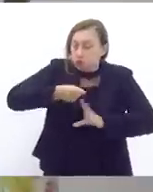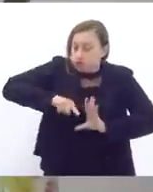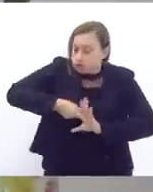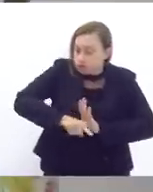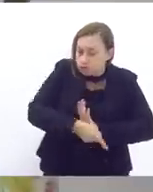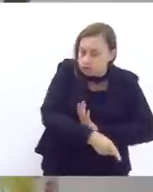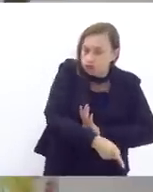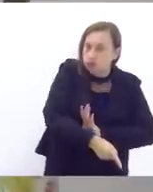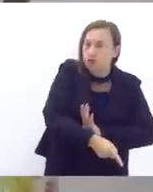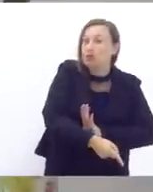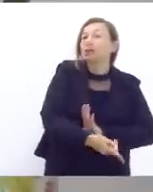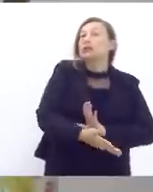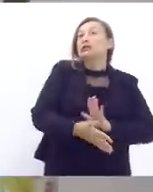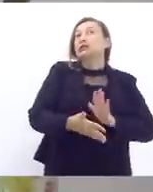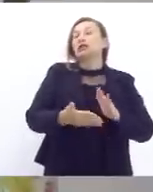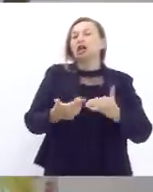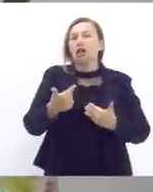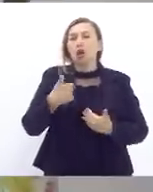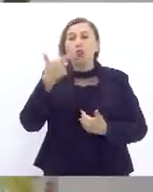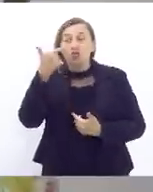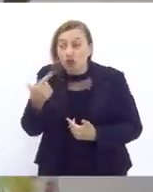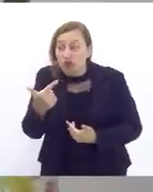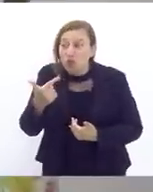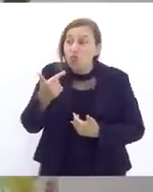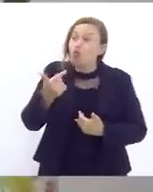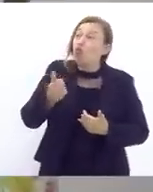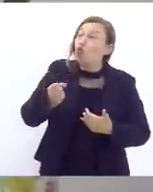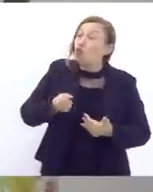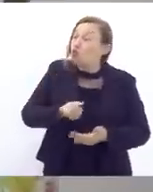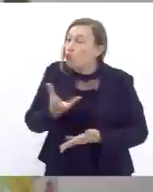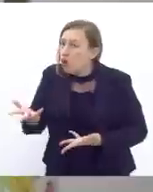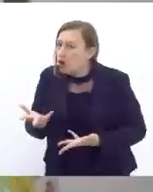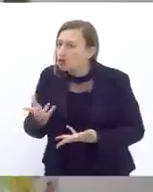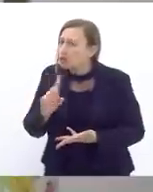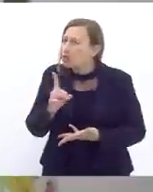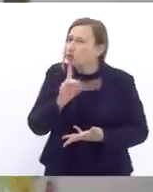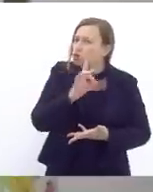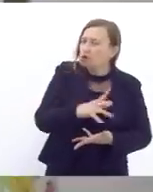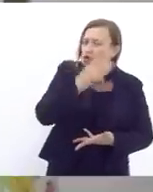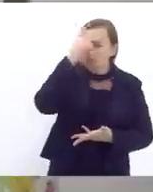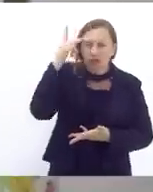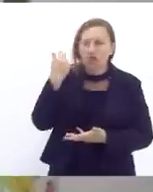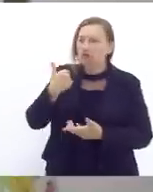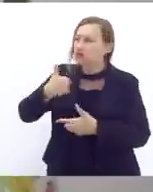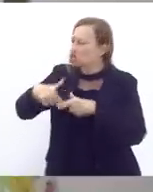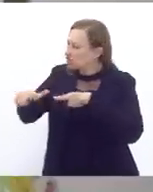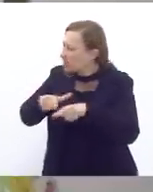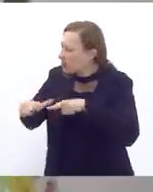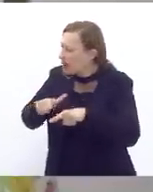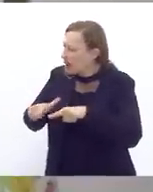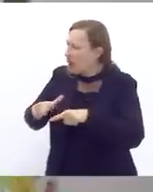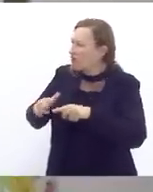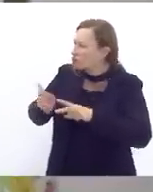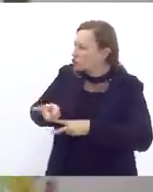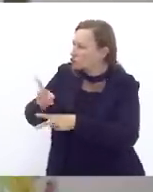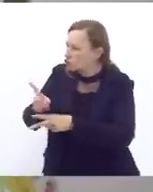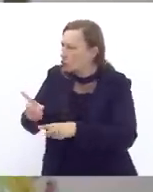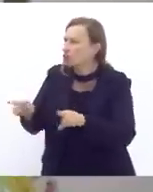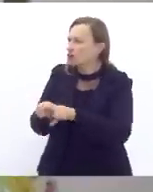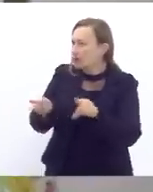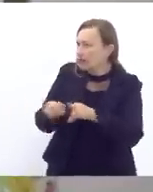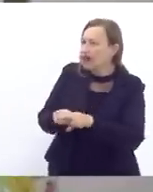agravou extremamente e eu vi o quanto não só os inativos os pensionistas os pensionistas